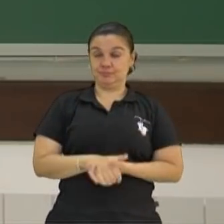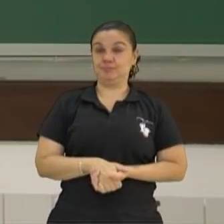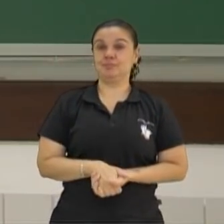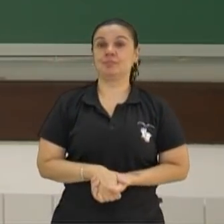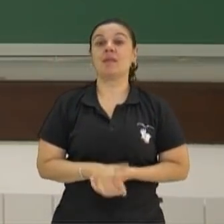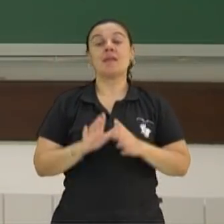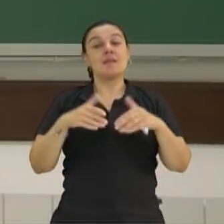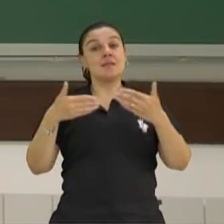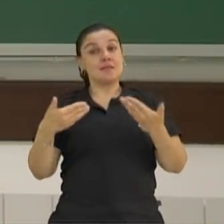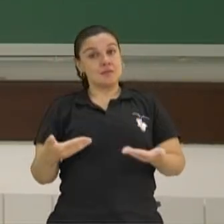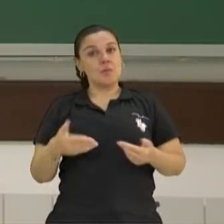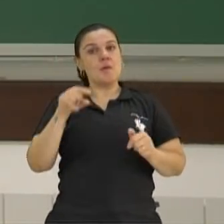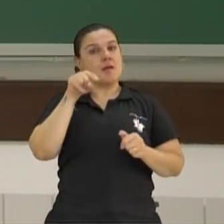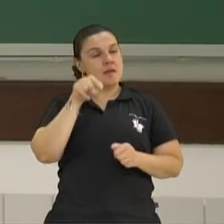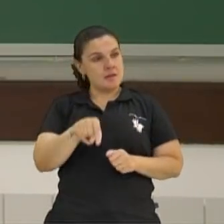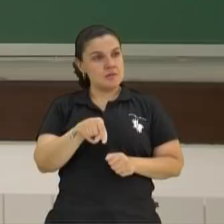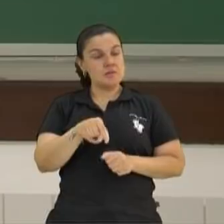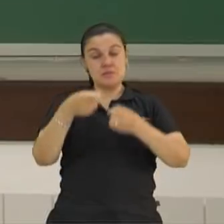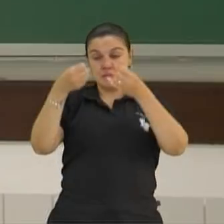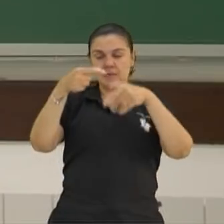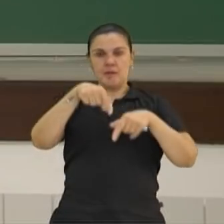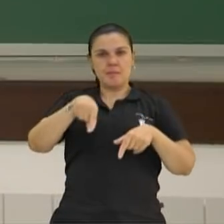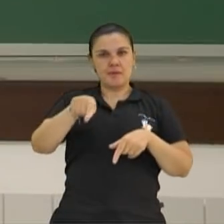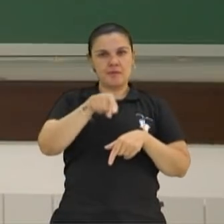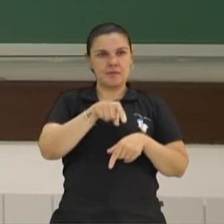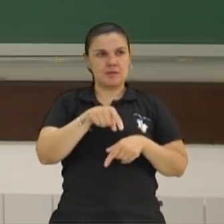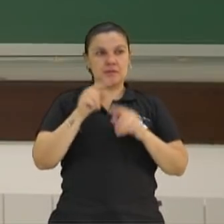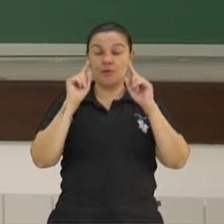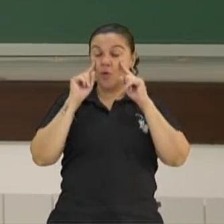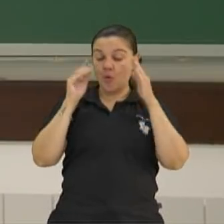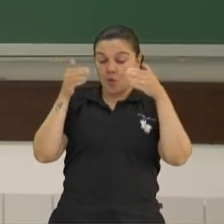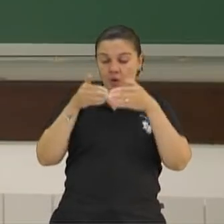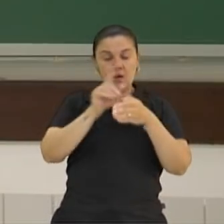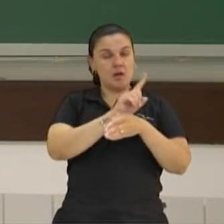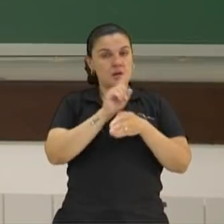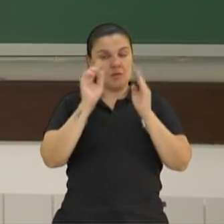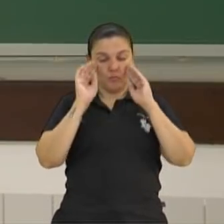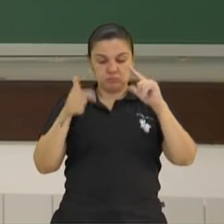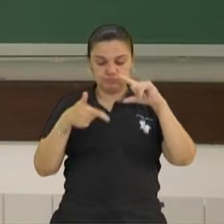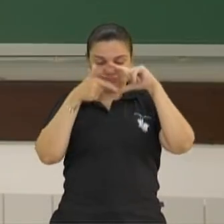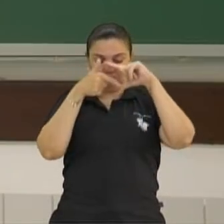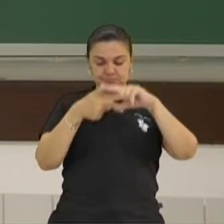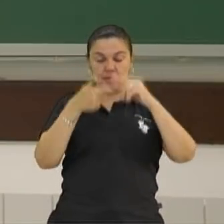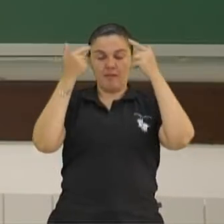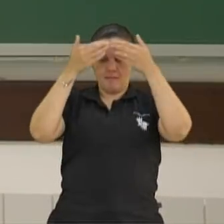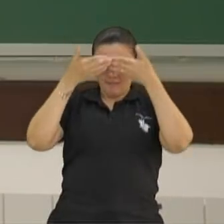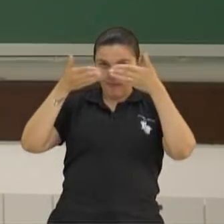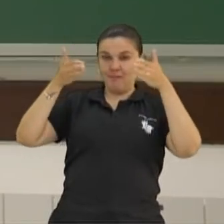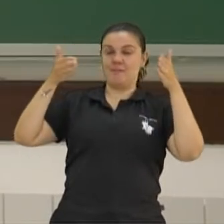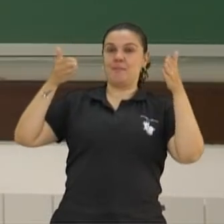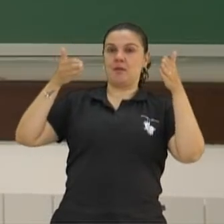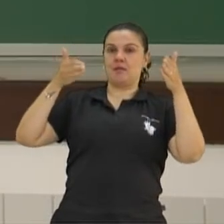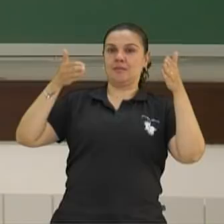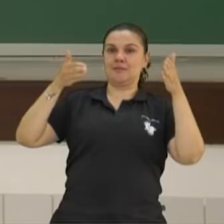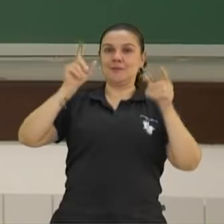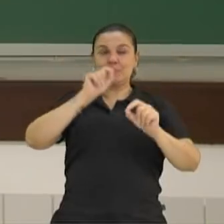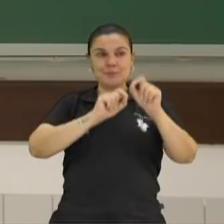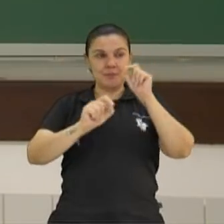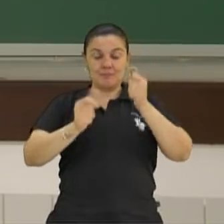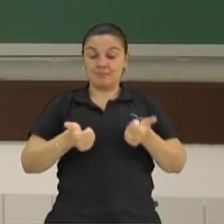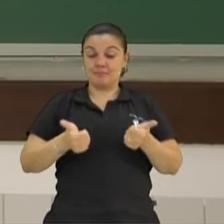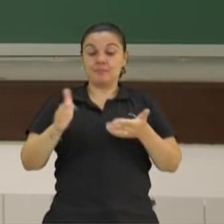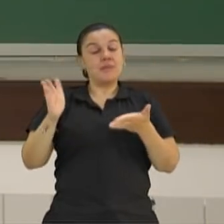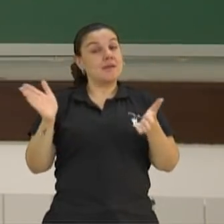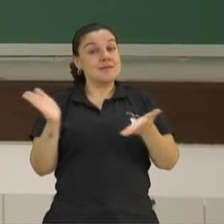daquele problema. Então é isso que eu quero dizer para você quando eu falo num olhar não condicionado. É uma mente aberta, de forma